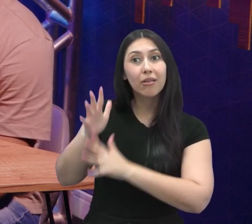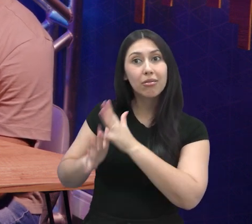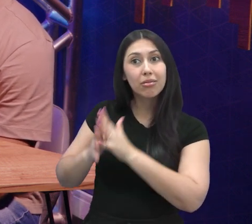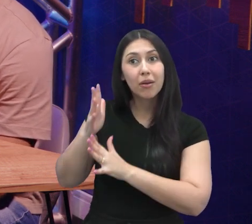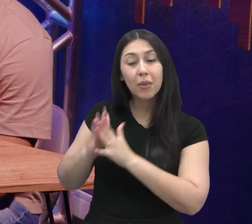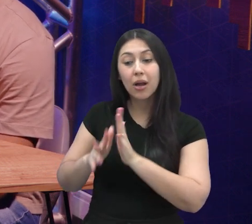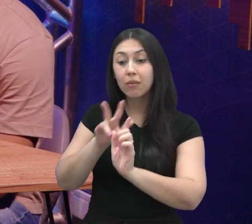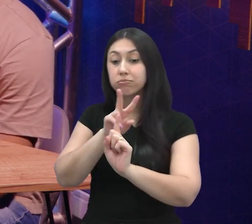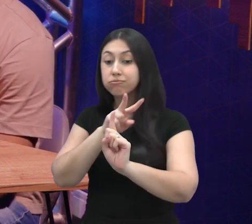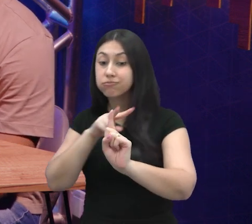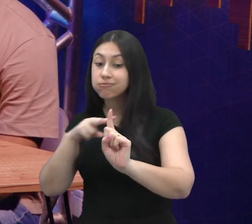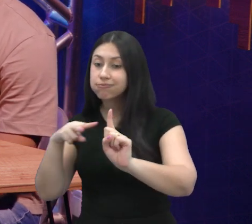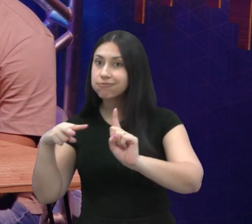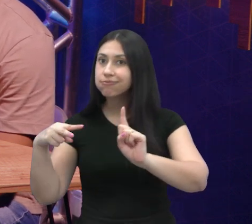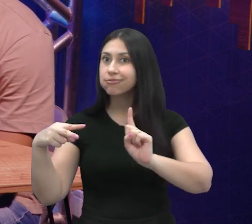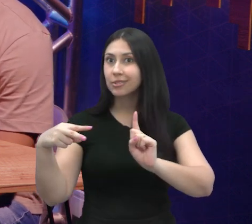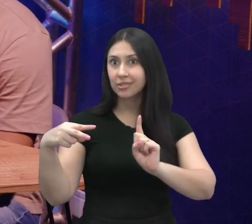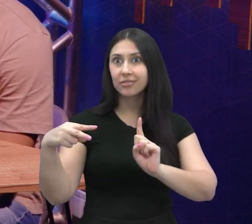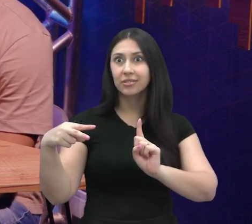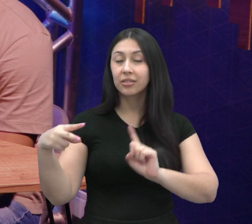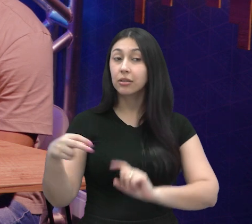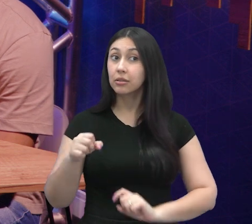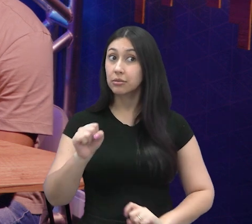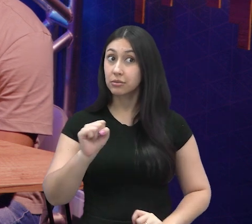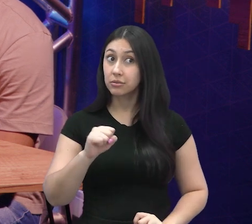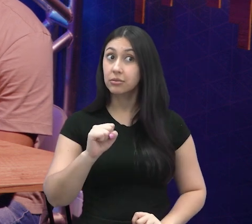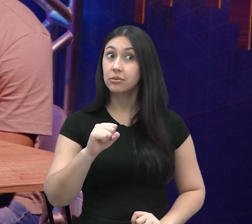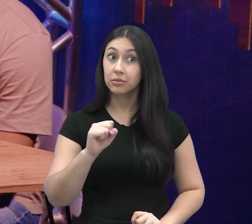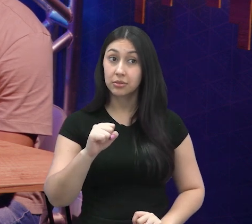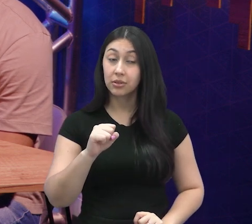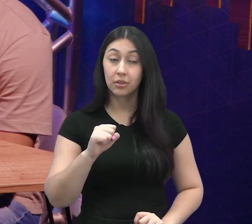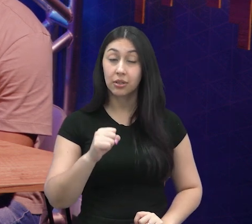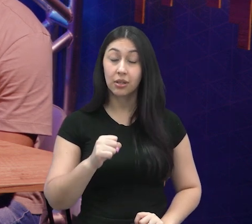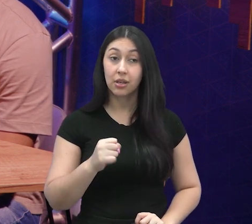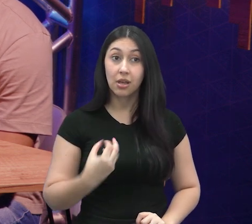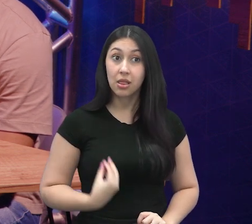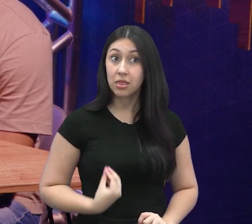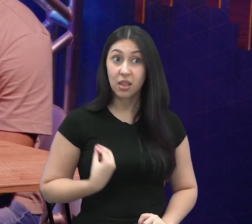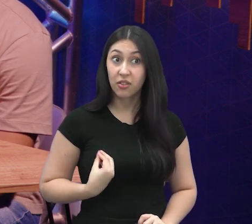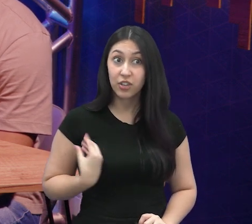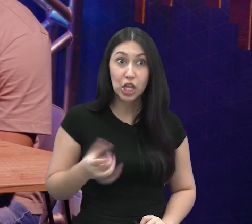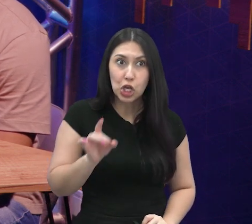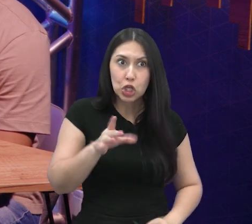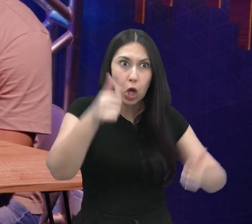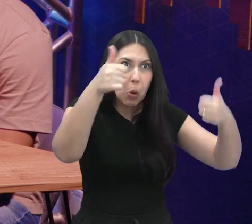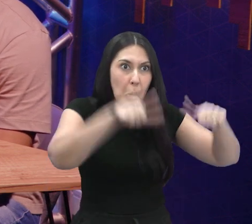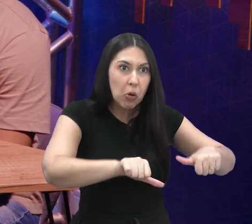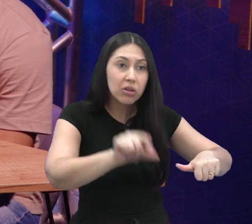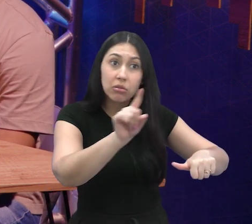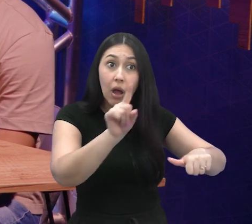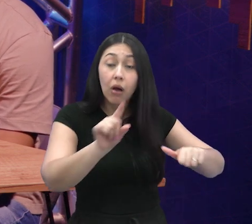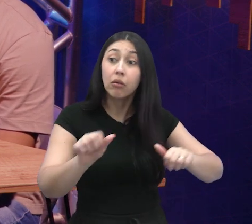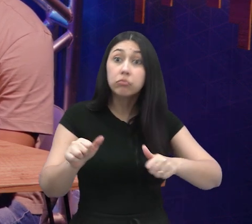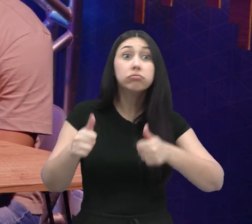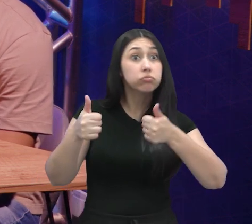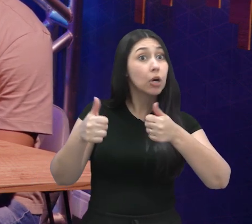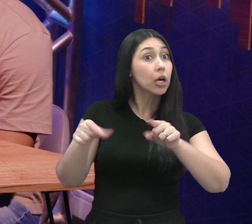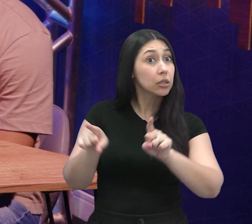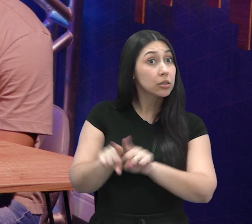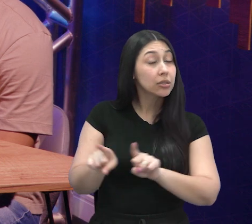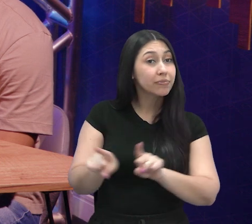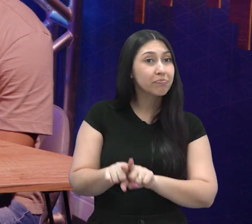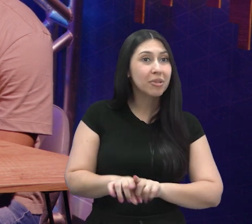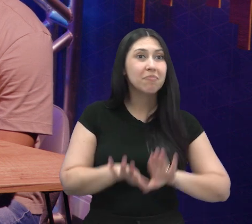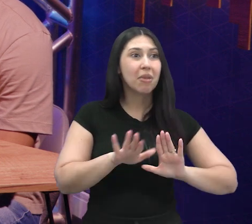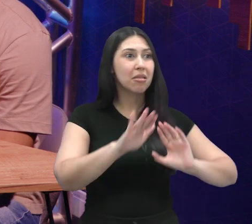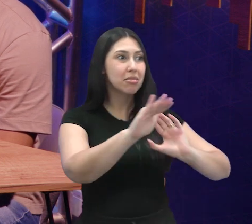percepção equivocada da realidade à sua volta. Exatamente, né? A vida não existem só coisas ruins, existem coisas boas, só que